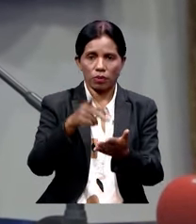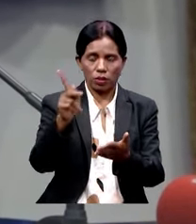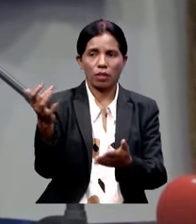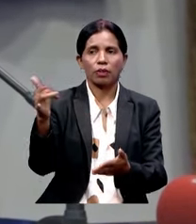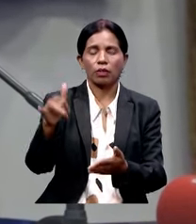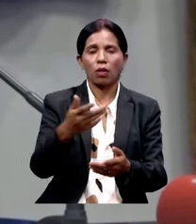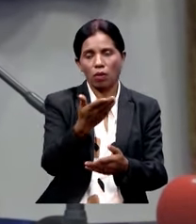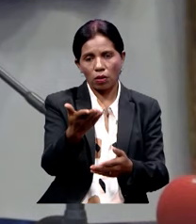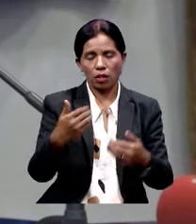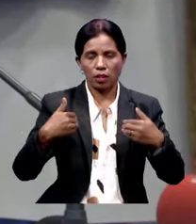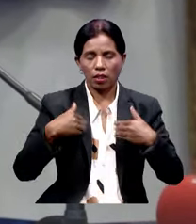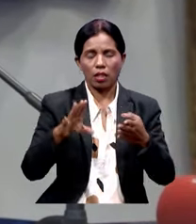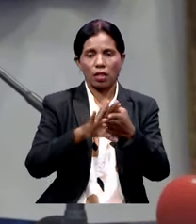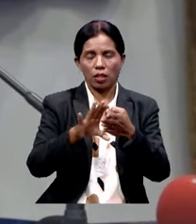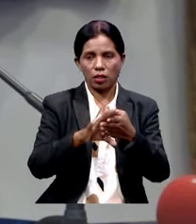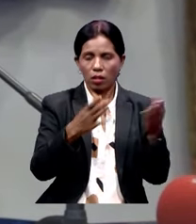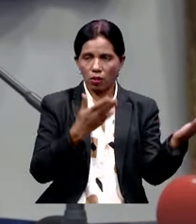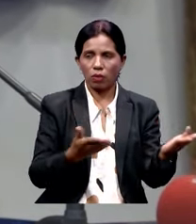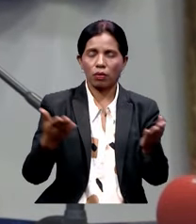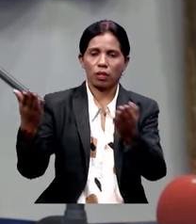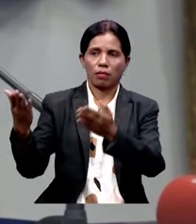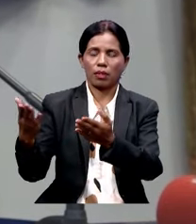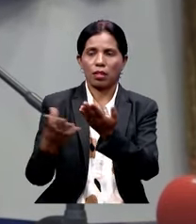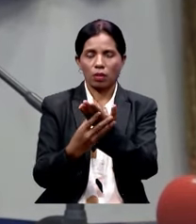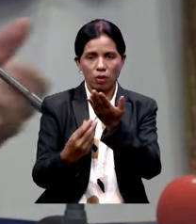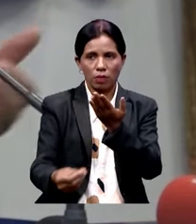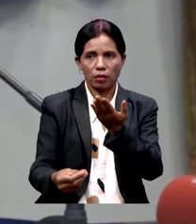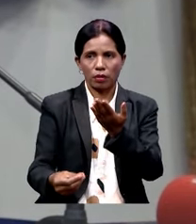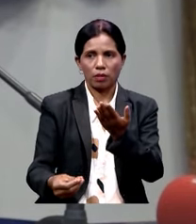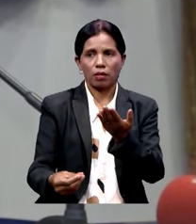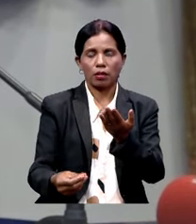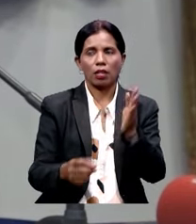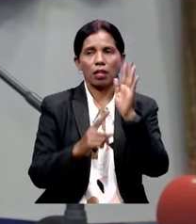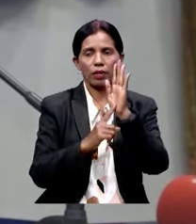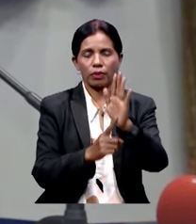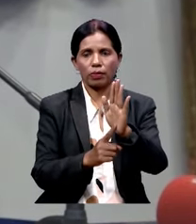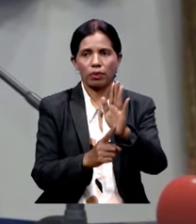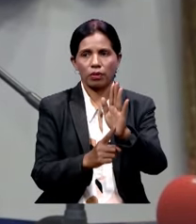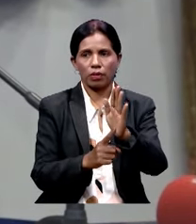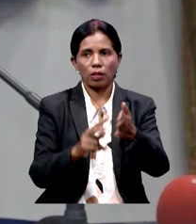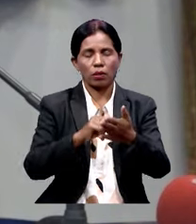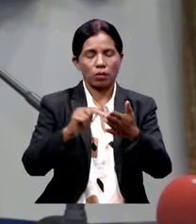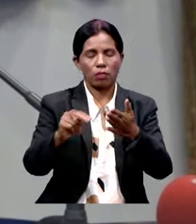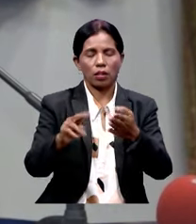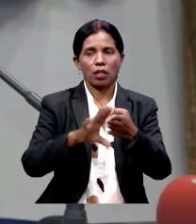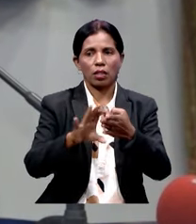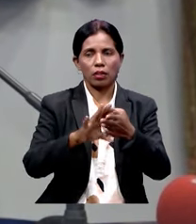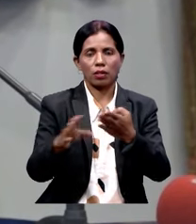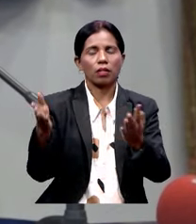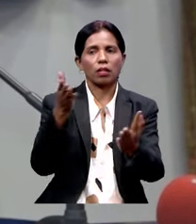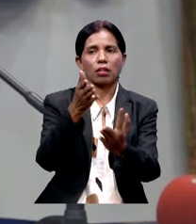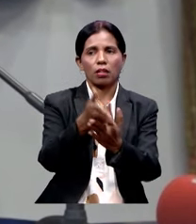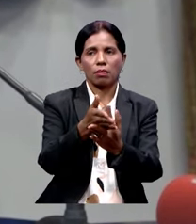ia cartão eleitor, ou lori vai scan, quando atia pagamento, nem a tudo que é lá, número cartão eleitor, né, tama va